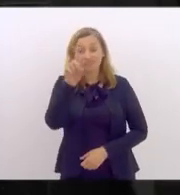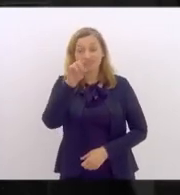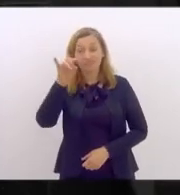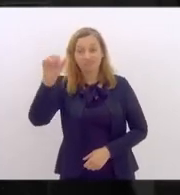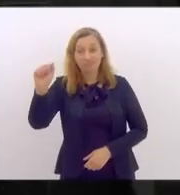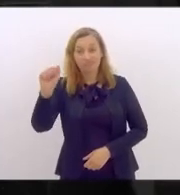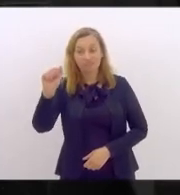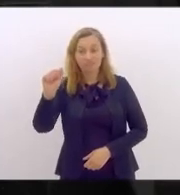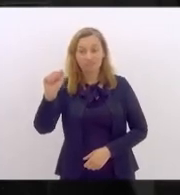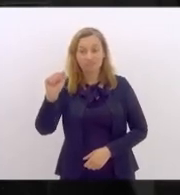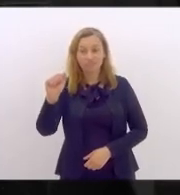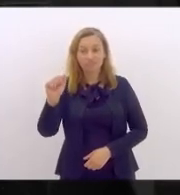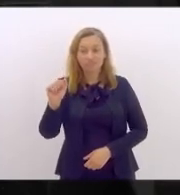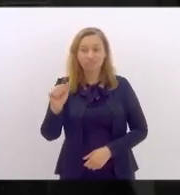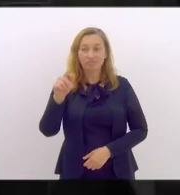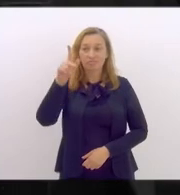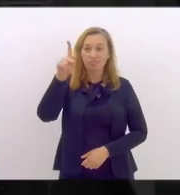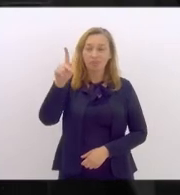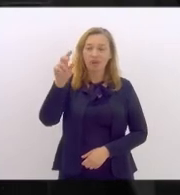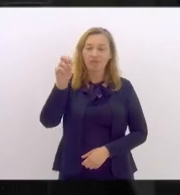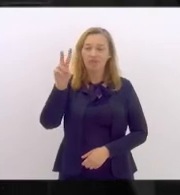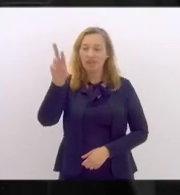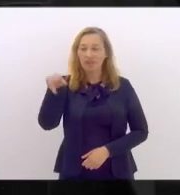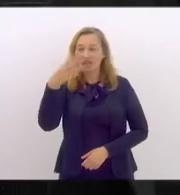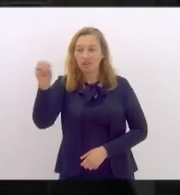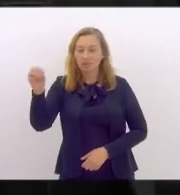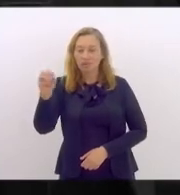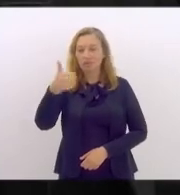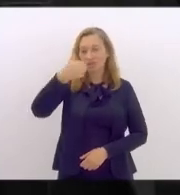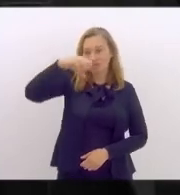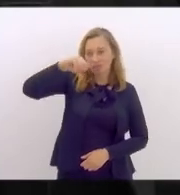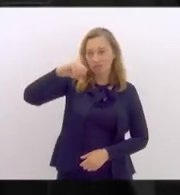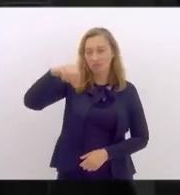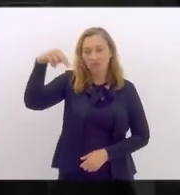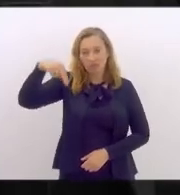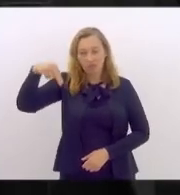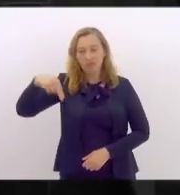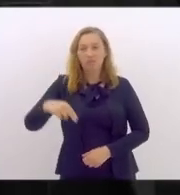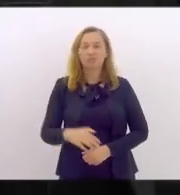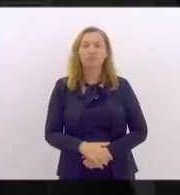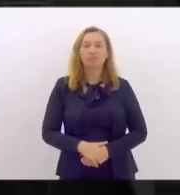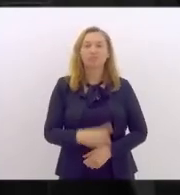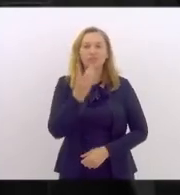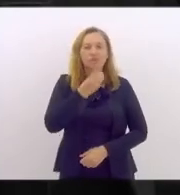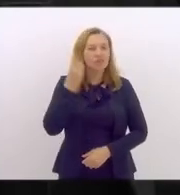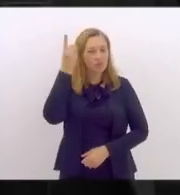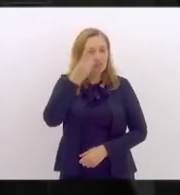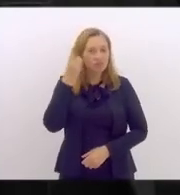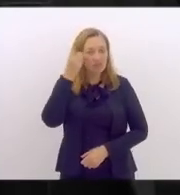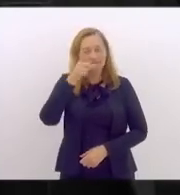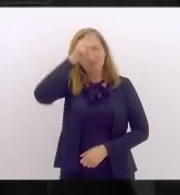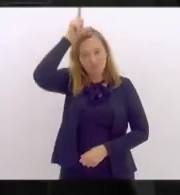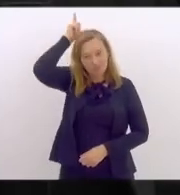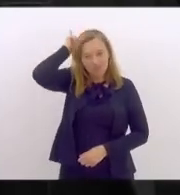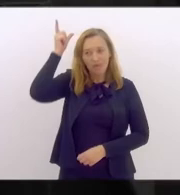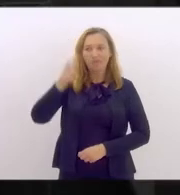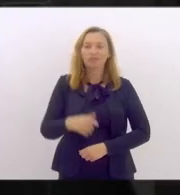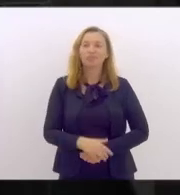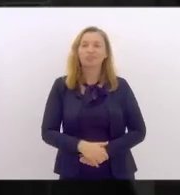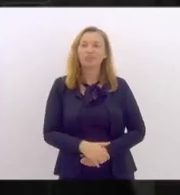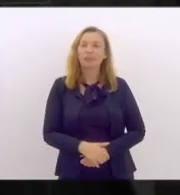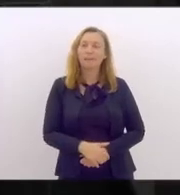da nota do nosso Pavilhão no dia 19 de novembro e o Deputado Luiz Paulo